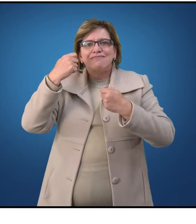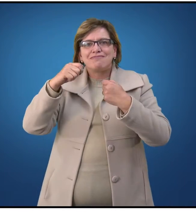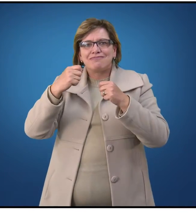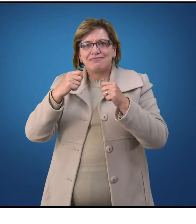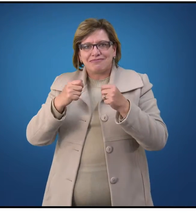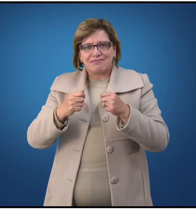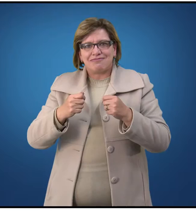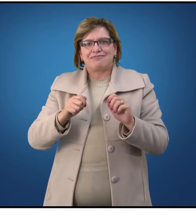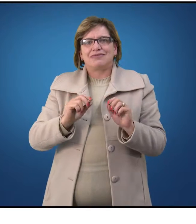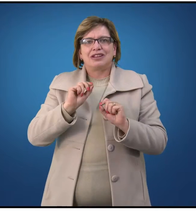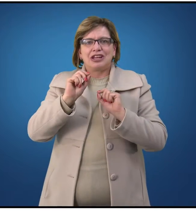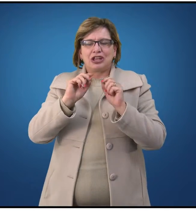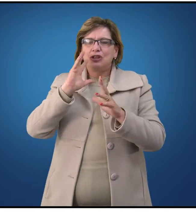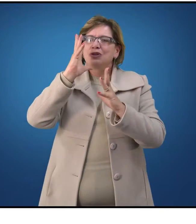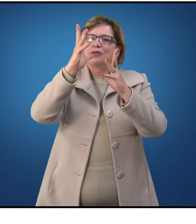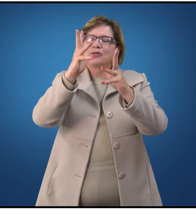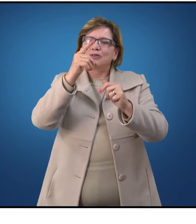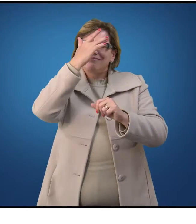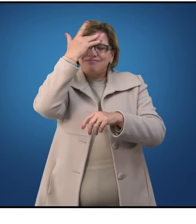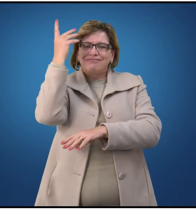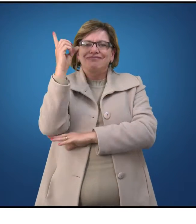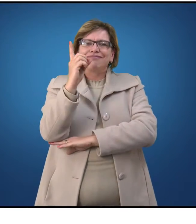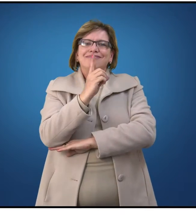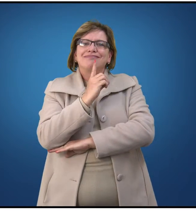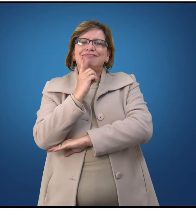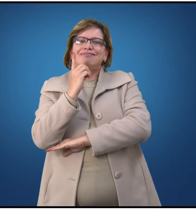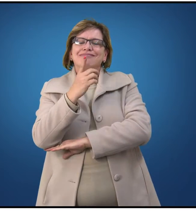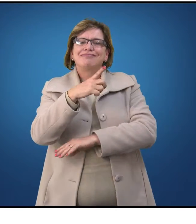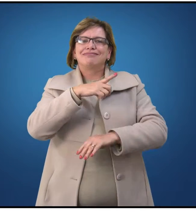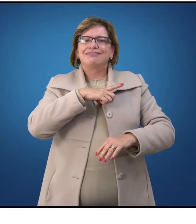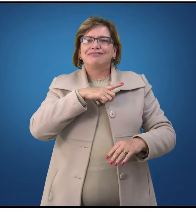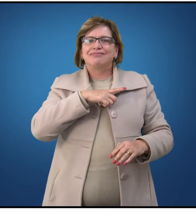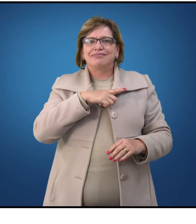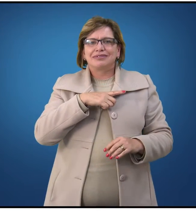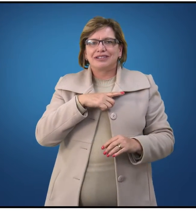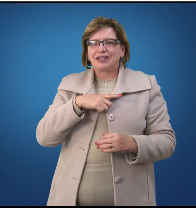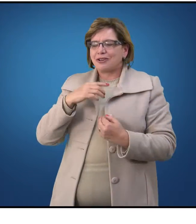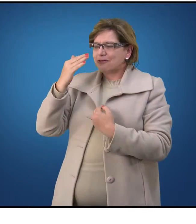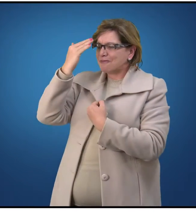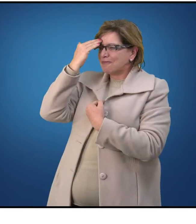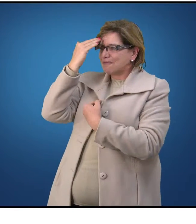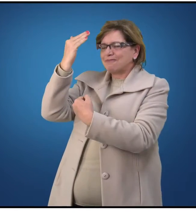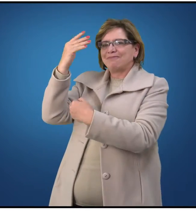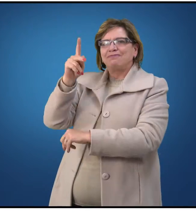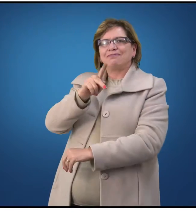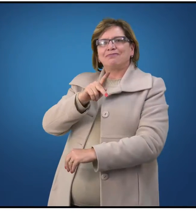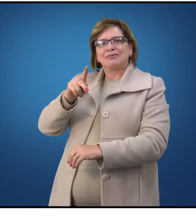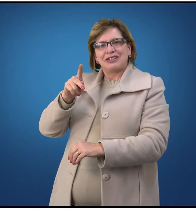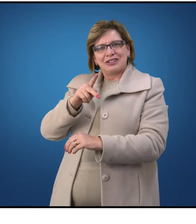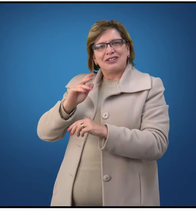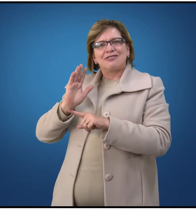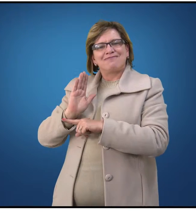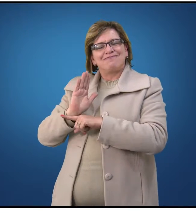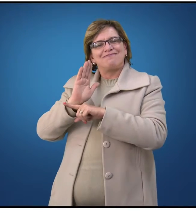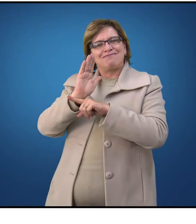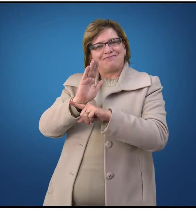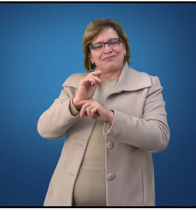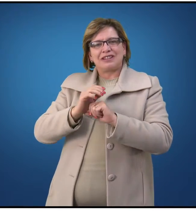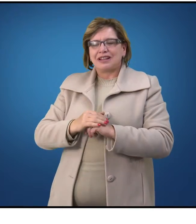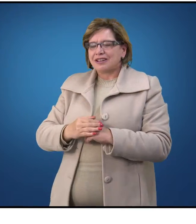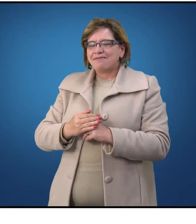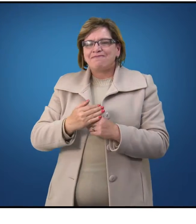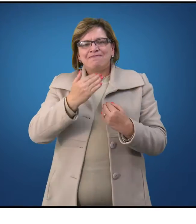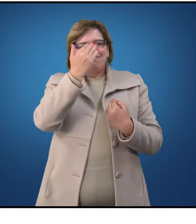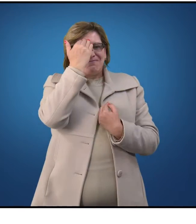e que cada um tenha a sua autonomia de desenvolvimento das atividades. Então, obrigada, professora Jamile, pelas contribuições. Eu